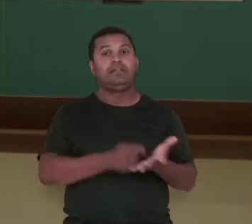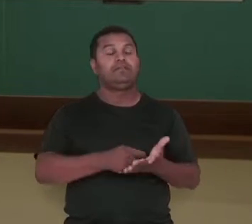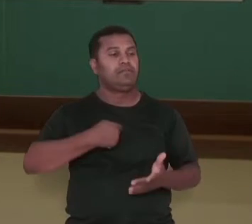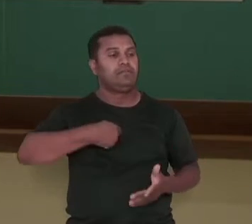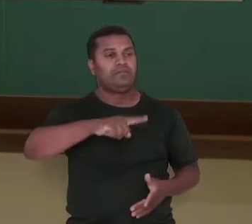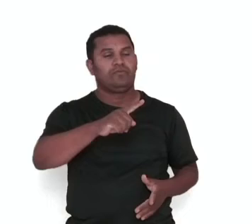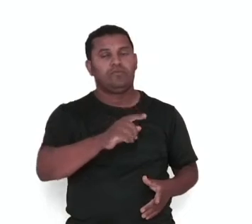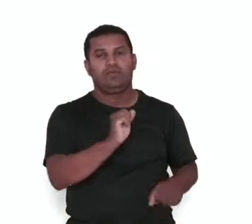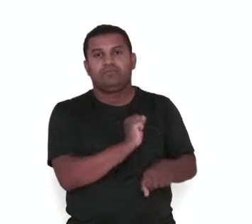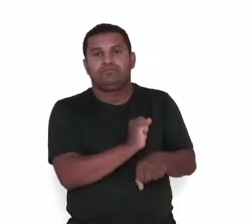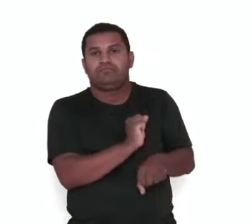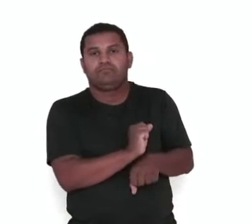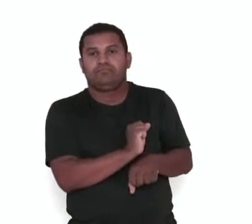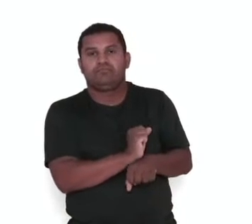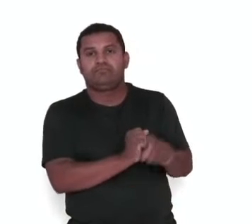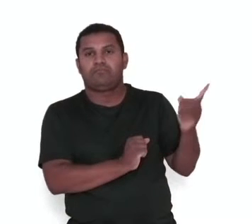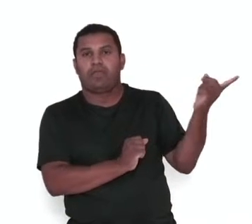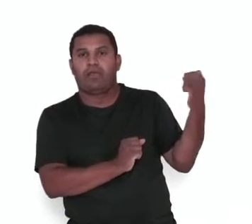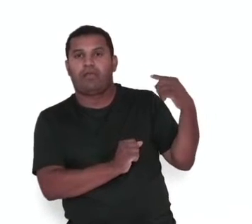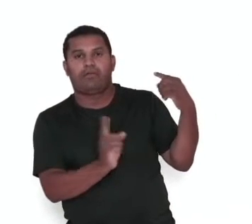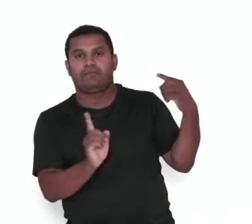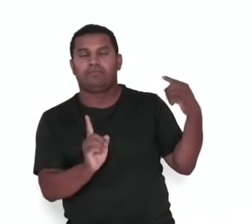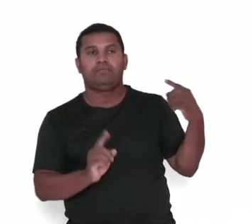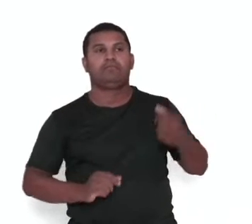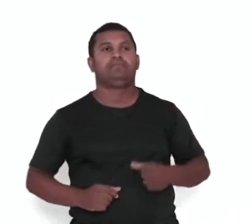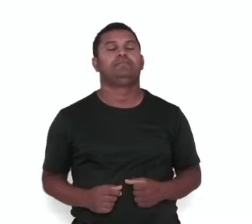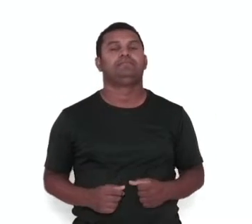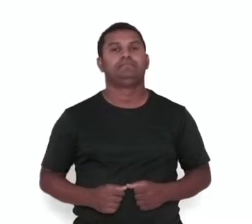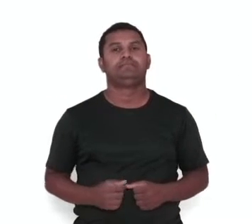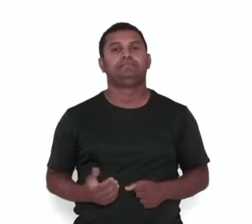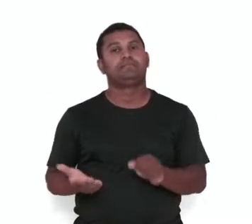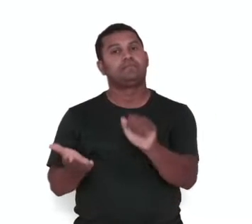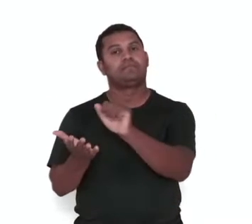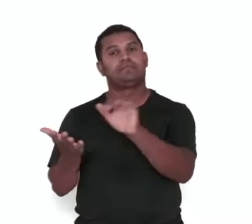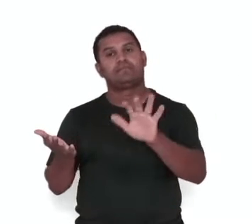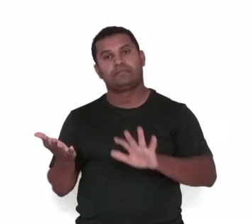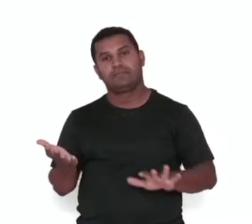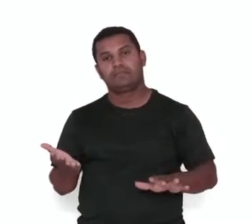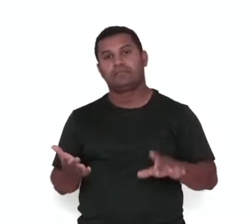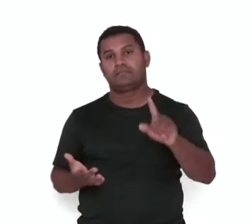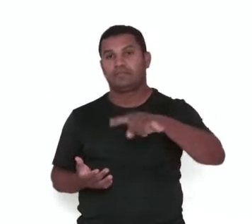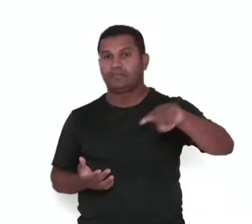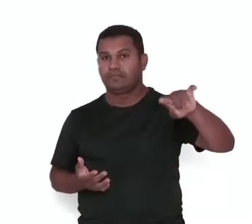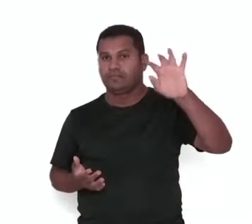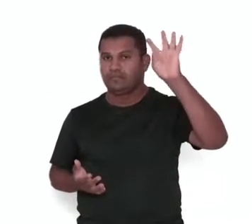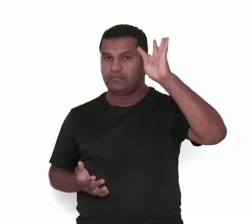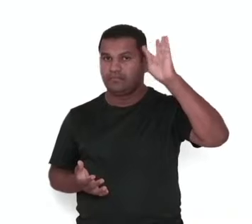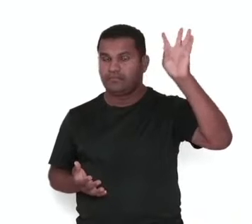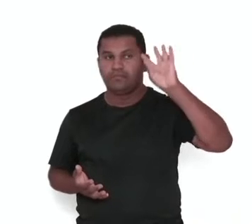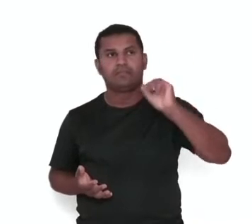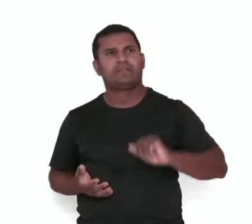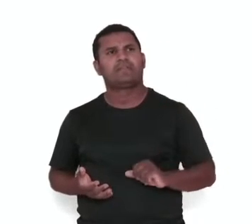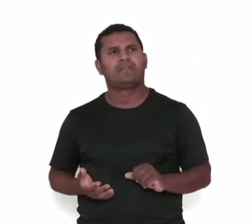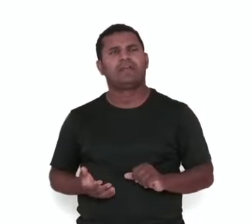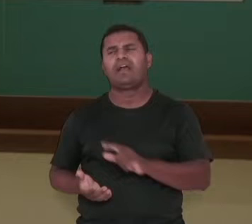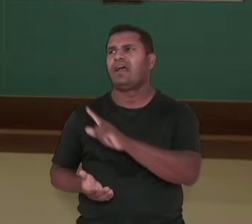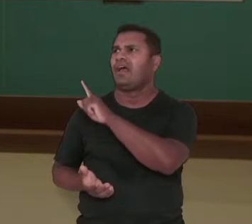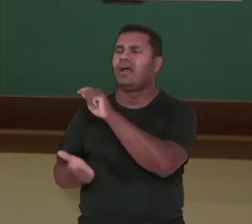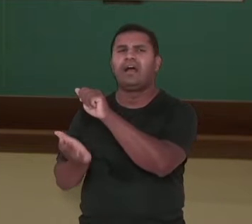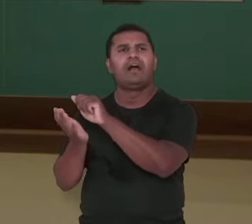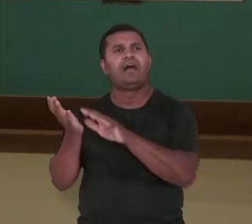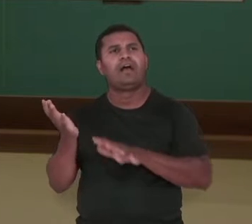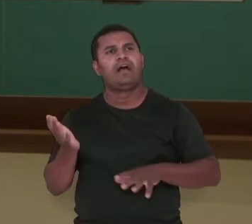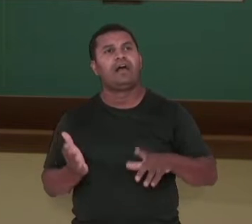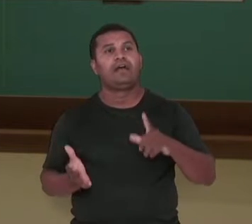ou não. Teste sua proatividade. Então, nós temos quatro pontos aqui e vocês vão